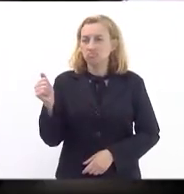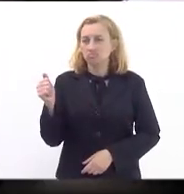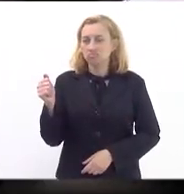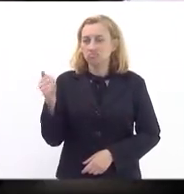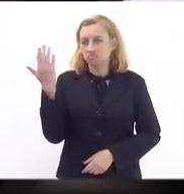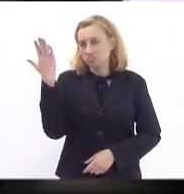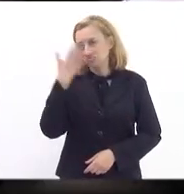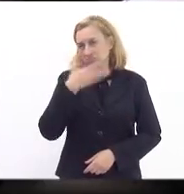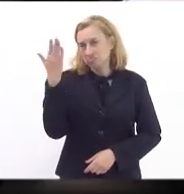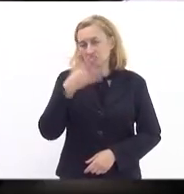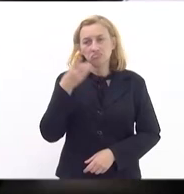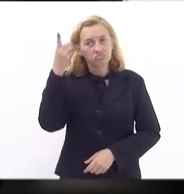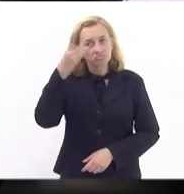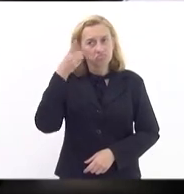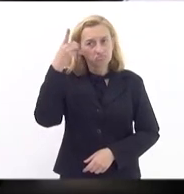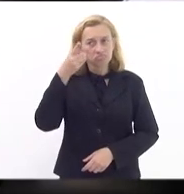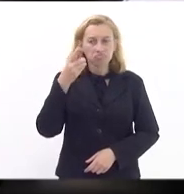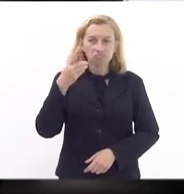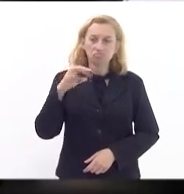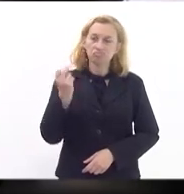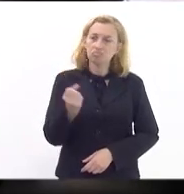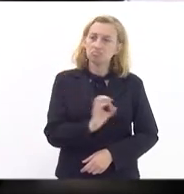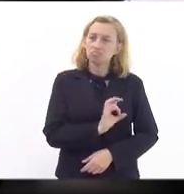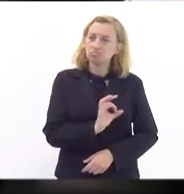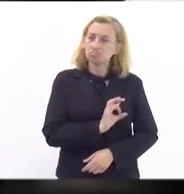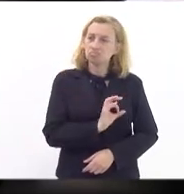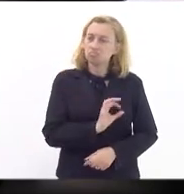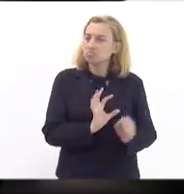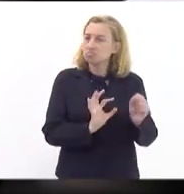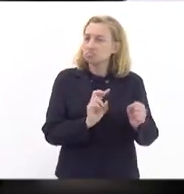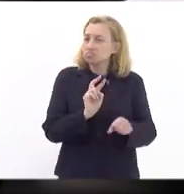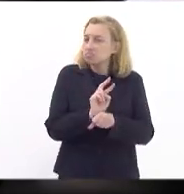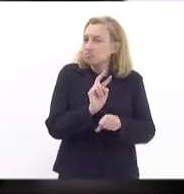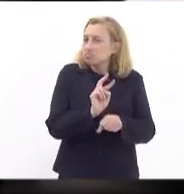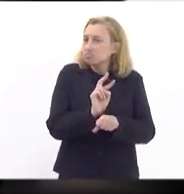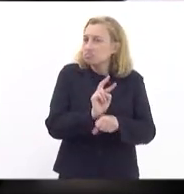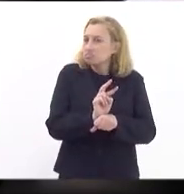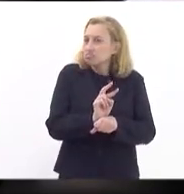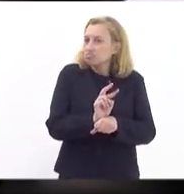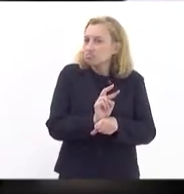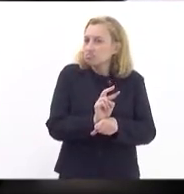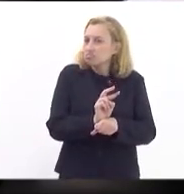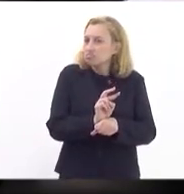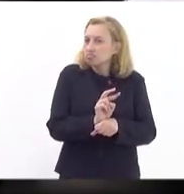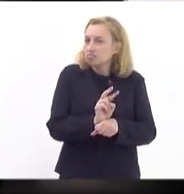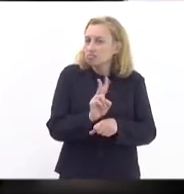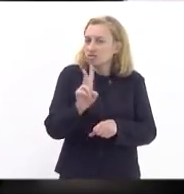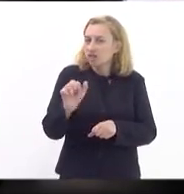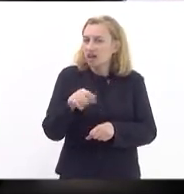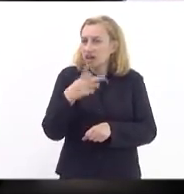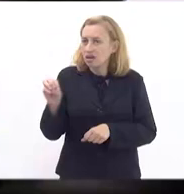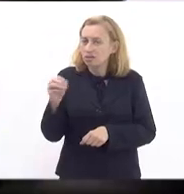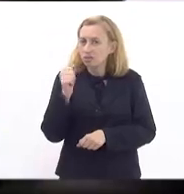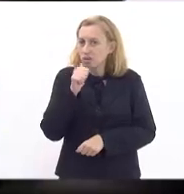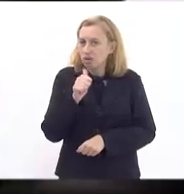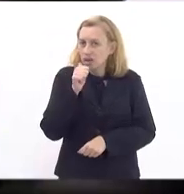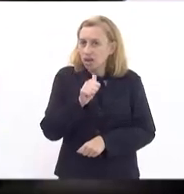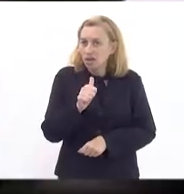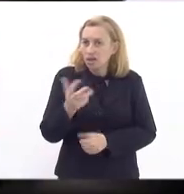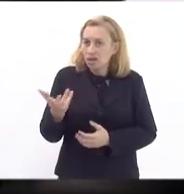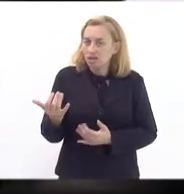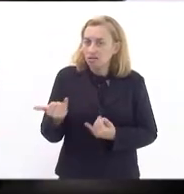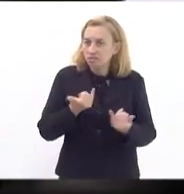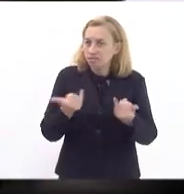Como é realizado a questão da fiscalização nos vagões femininos né a gente